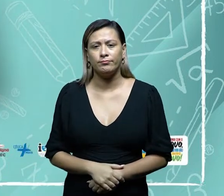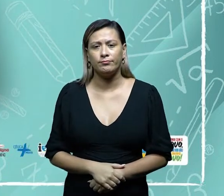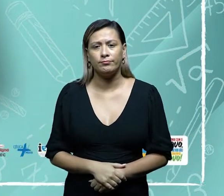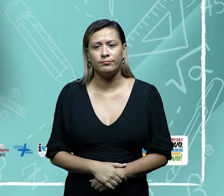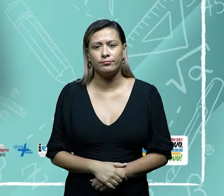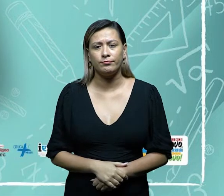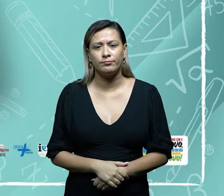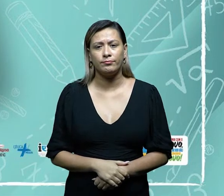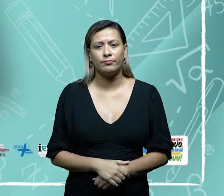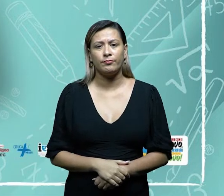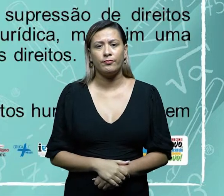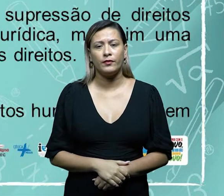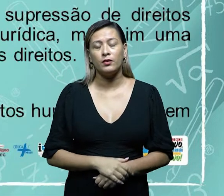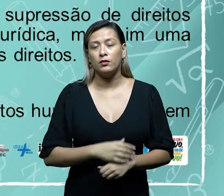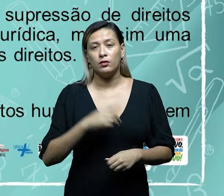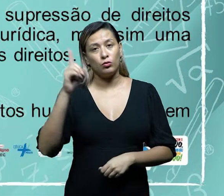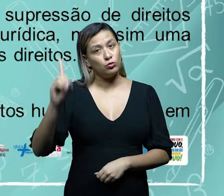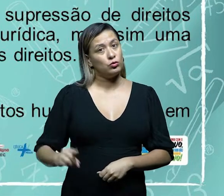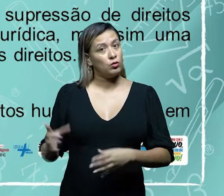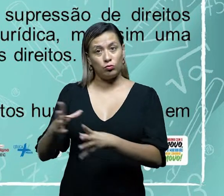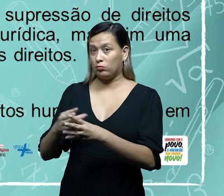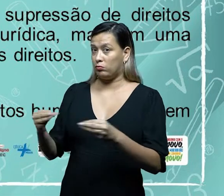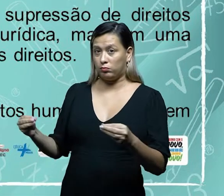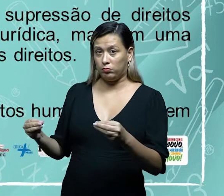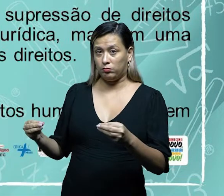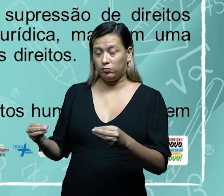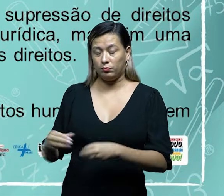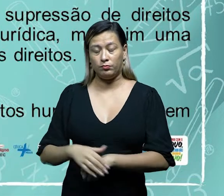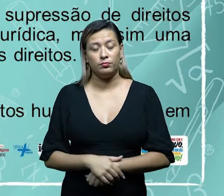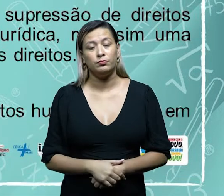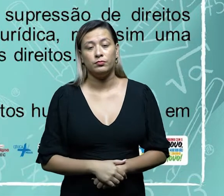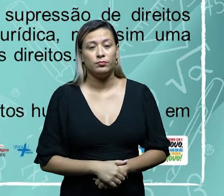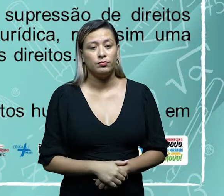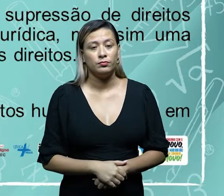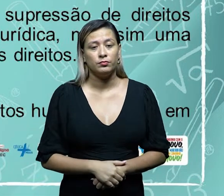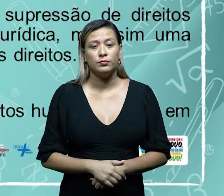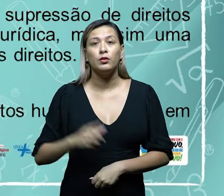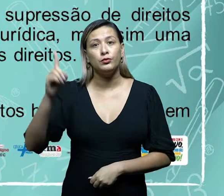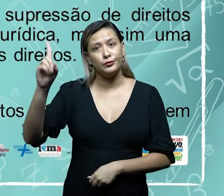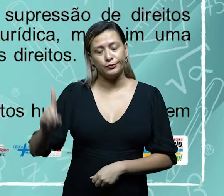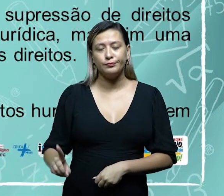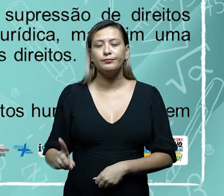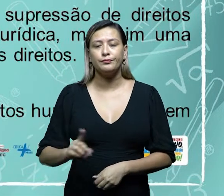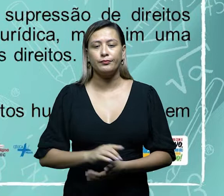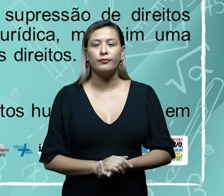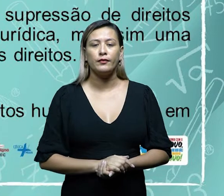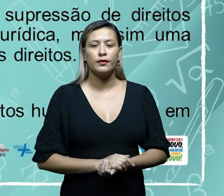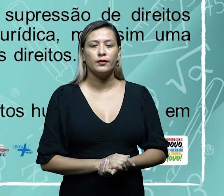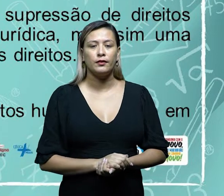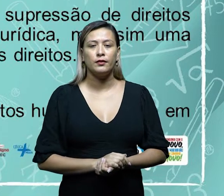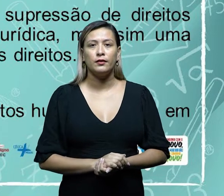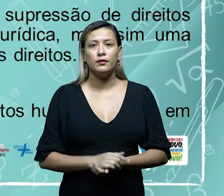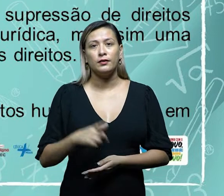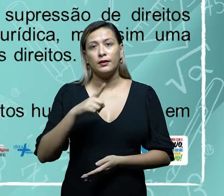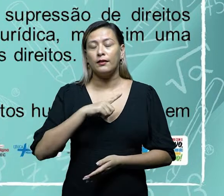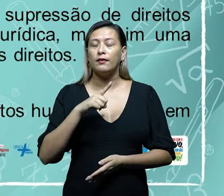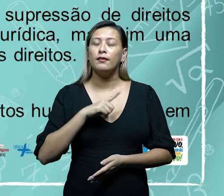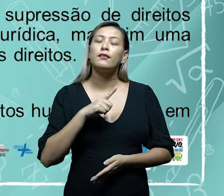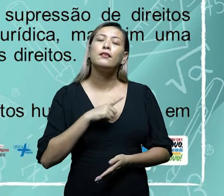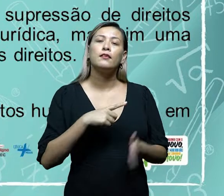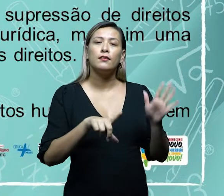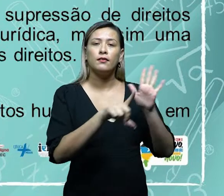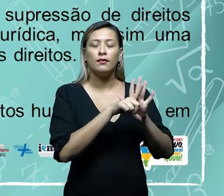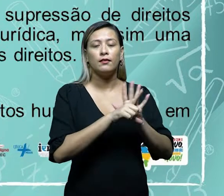não há uma supressão de direitos, né? De direitos já reconhecidos no ordenamento jurídico, mas sim